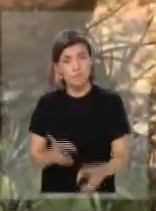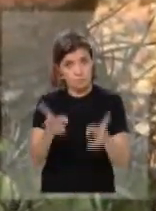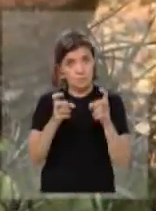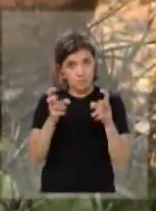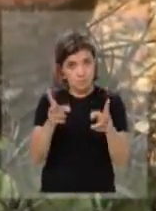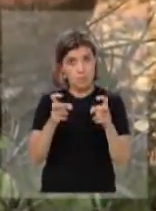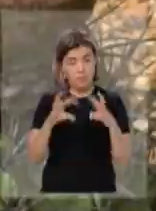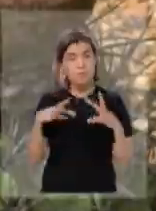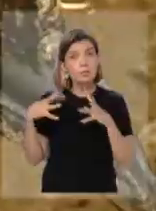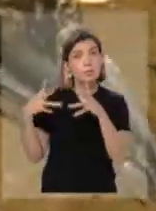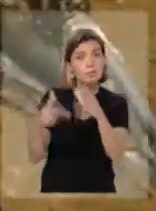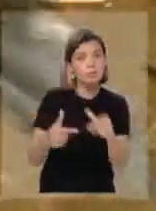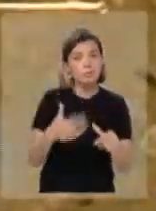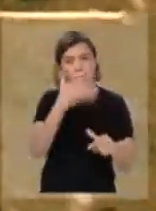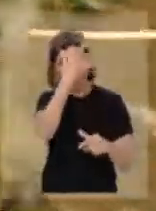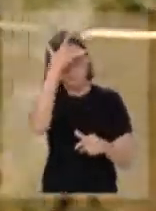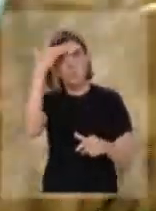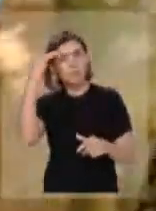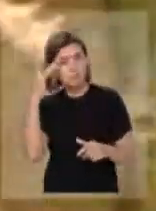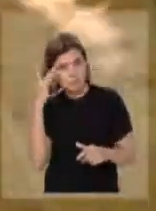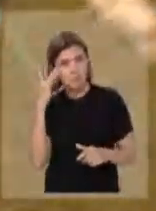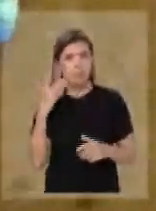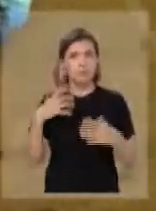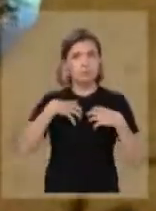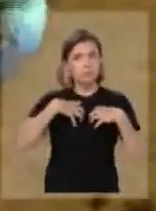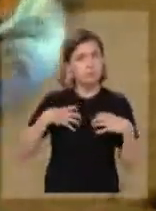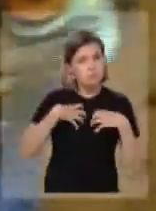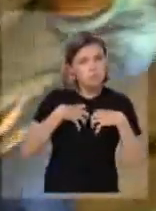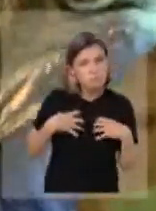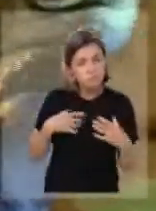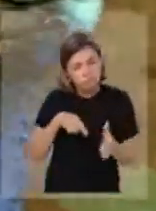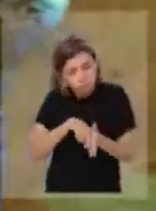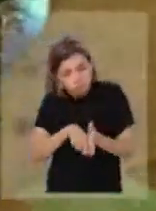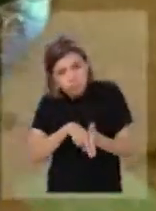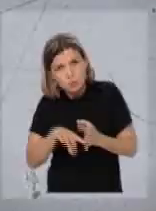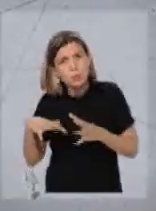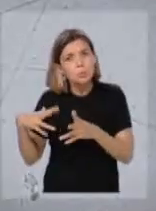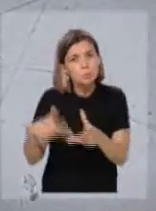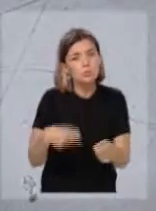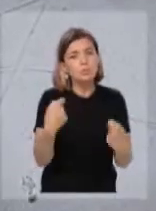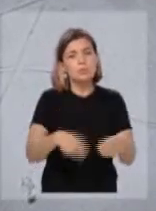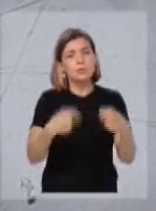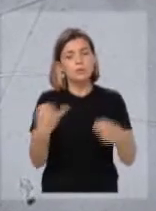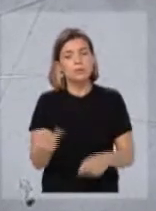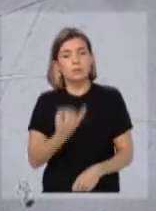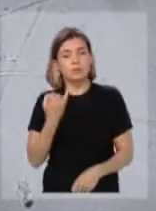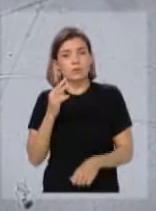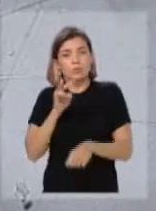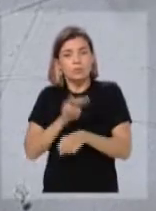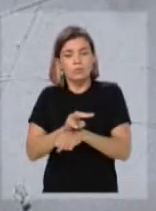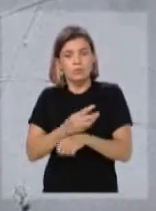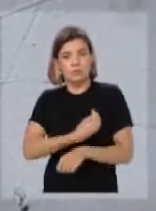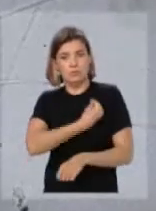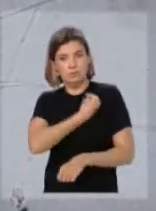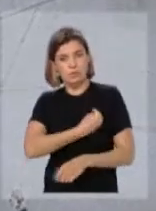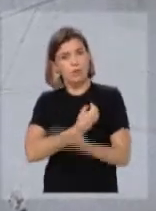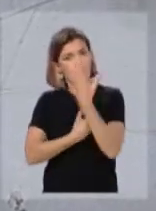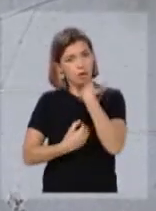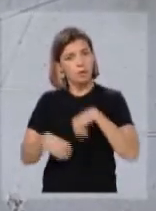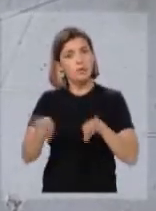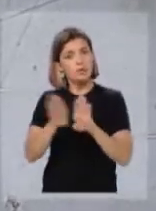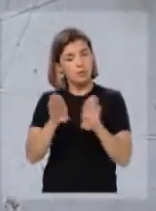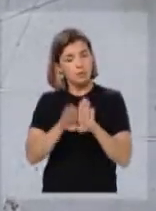Como você pode ver, todos os seres vivos, incluindo os organismos microscópicos, precisam realizar processos vitais,